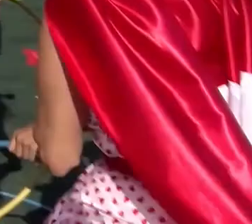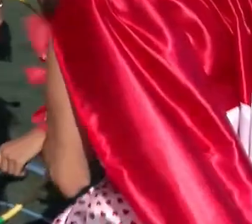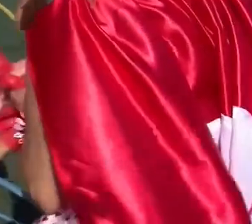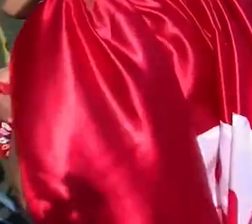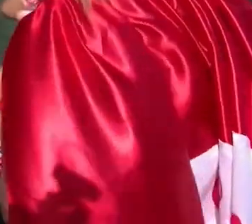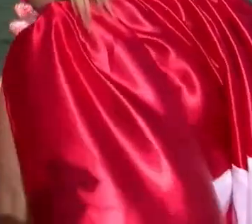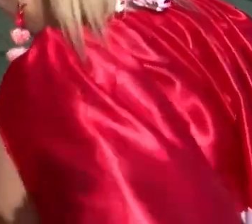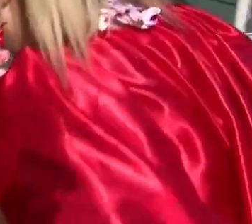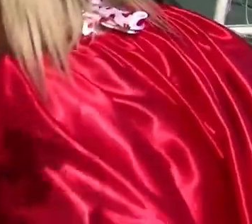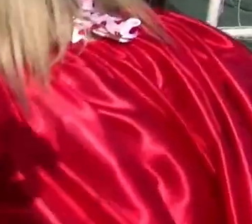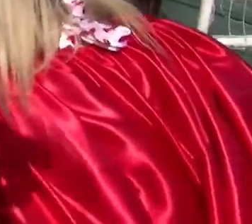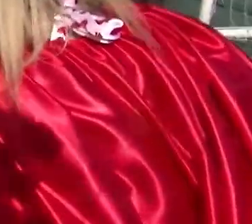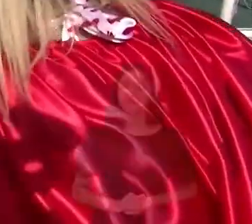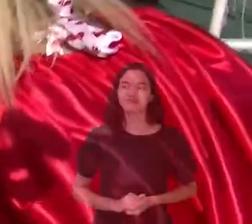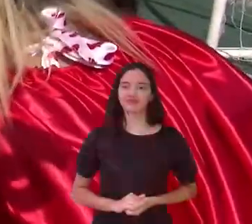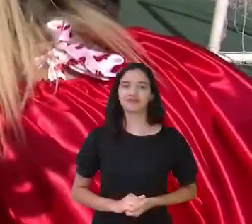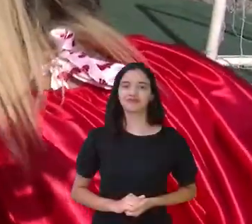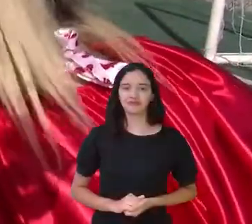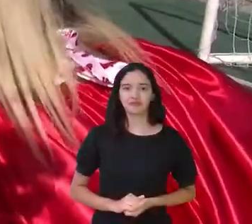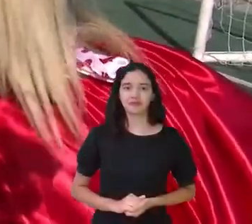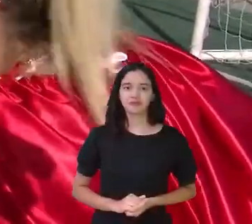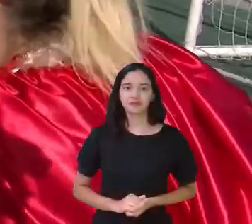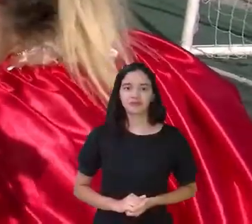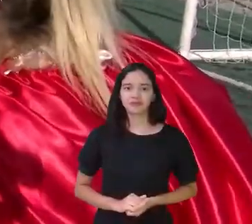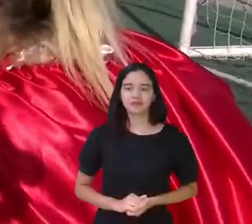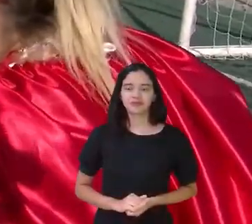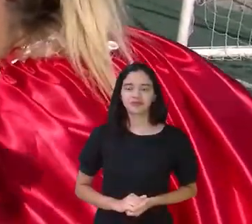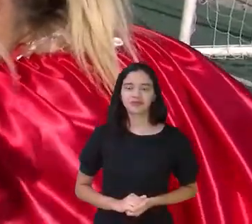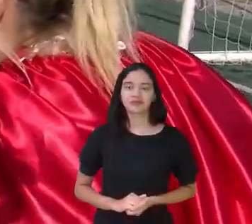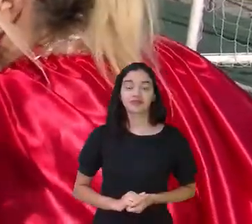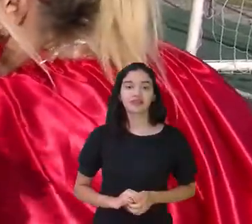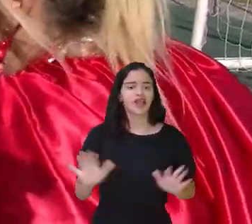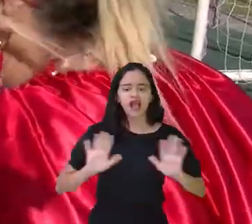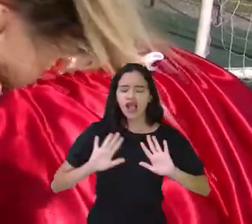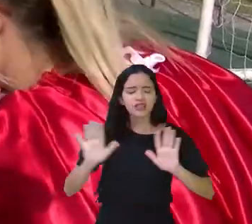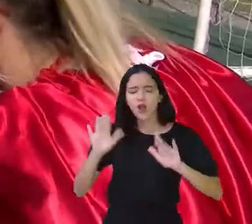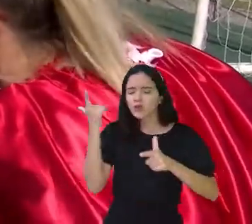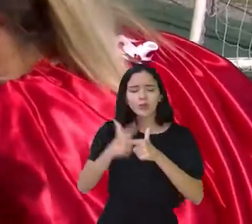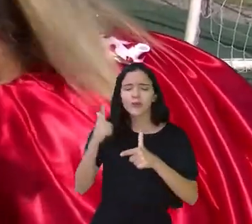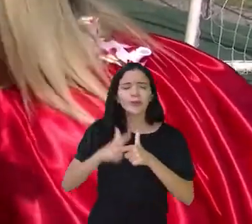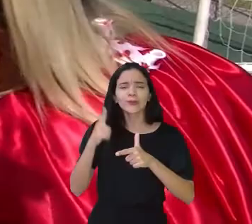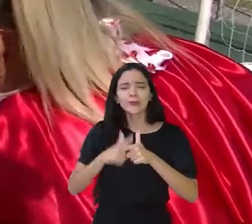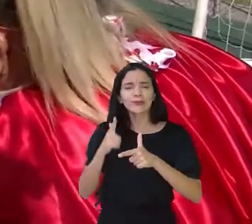Love. Aqui embaixo. Aí embaixo. Carinha de anjo. Não, deixa assim, tem nada não.